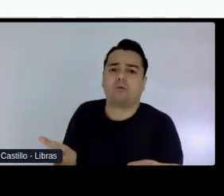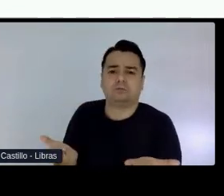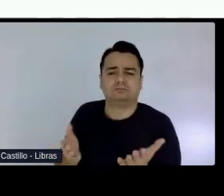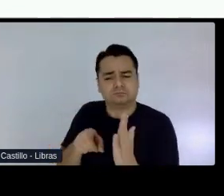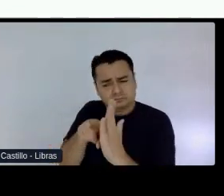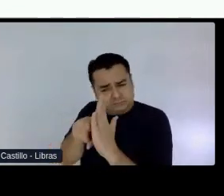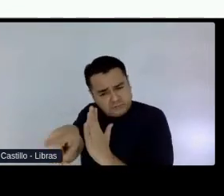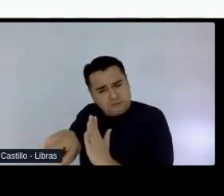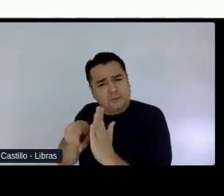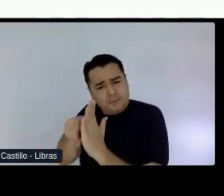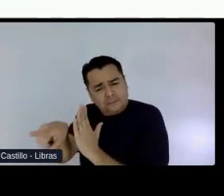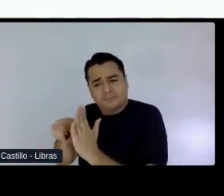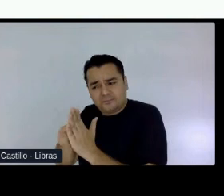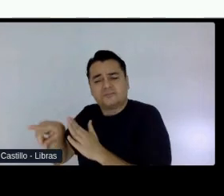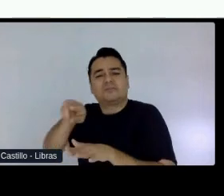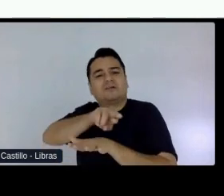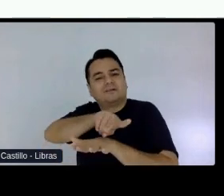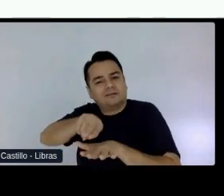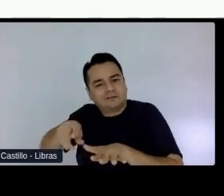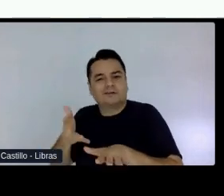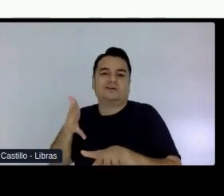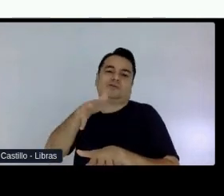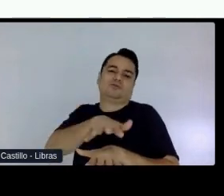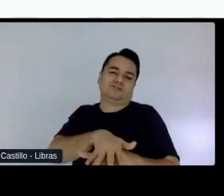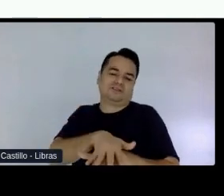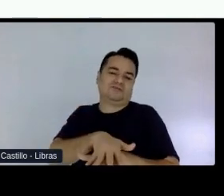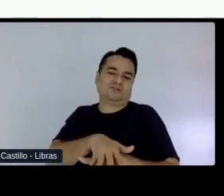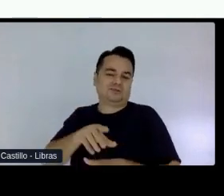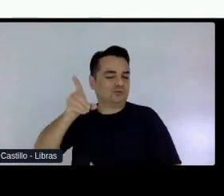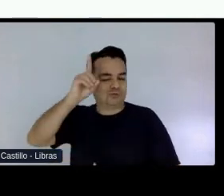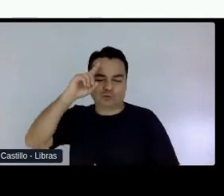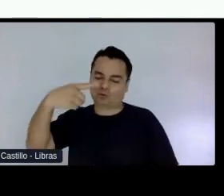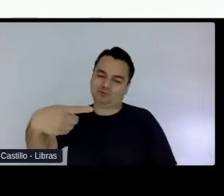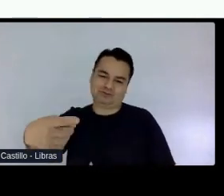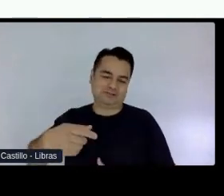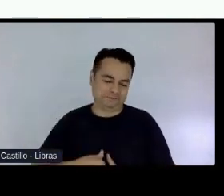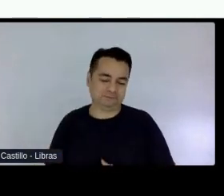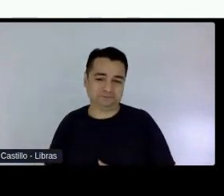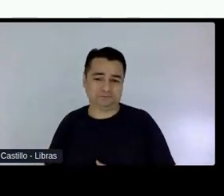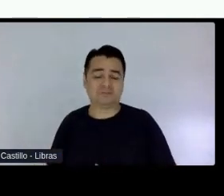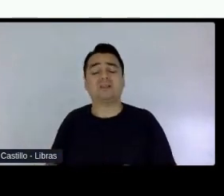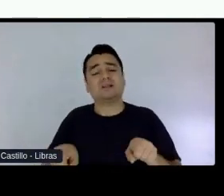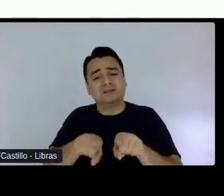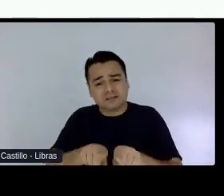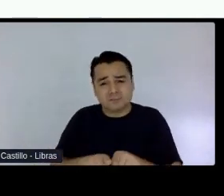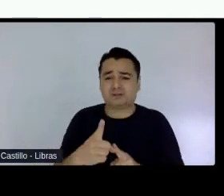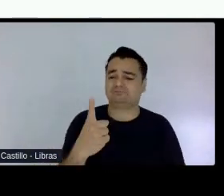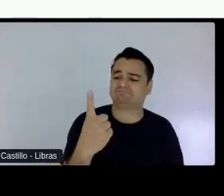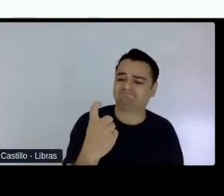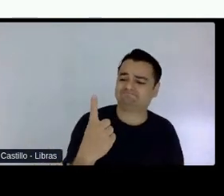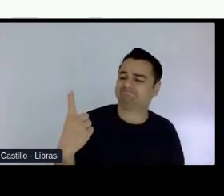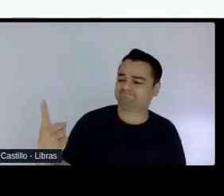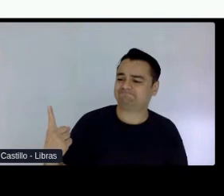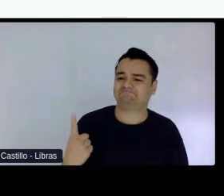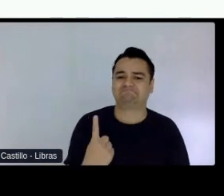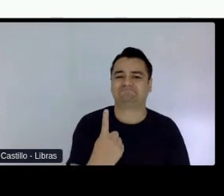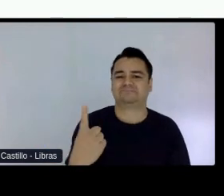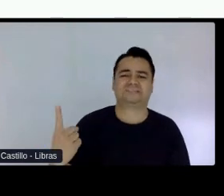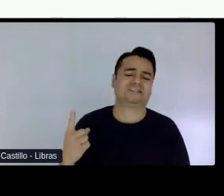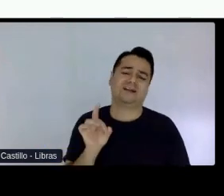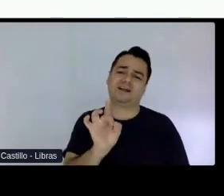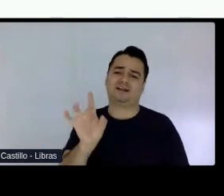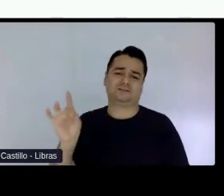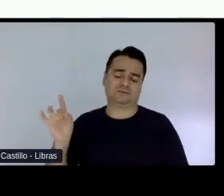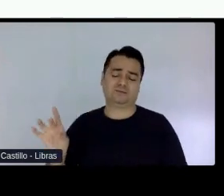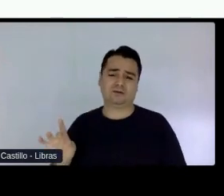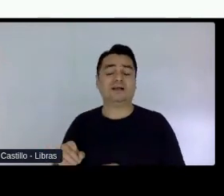inclusivos no dia a dia, né? E a individualidade. Isso daqui é muito legal, né?